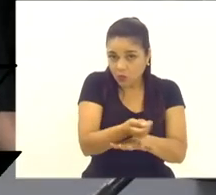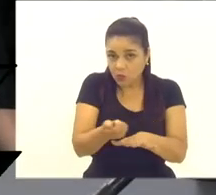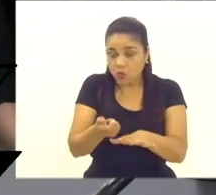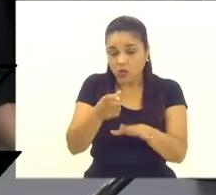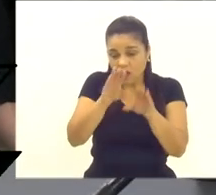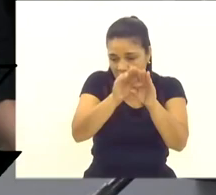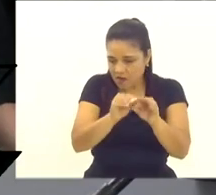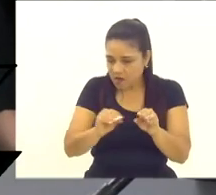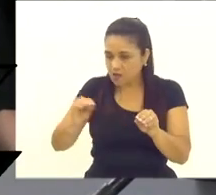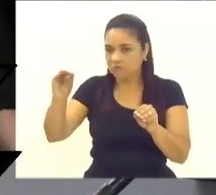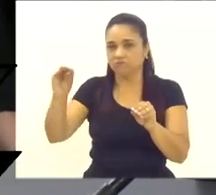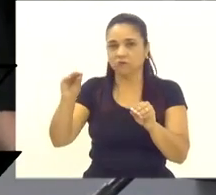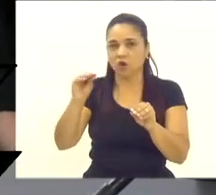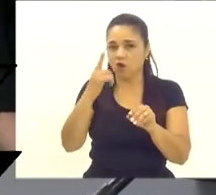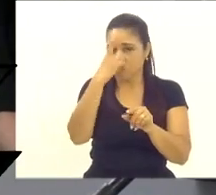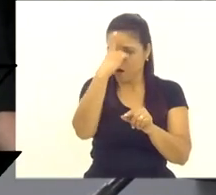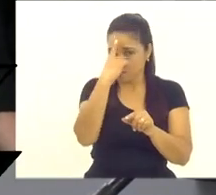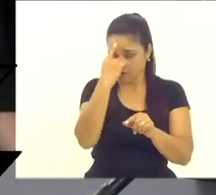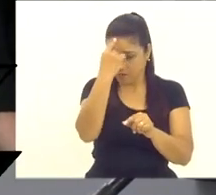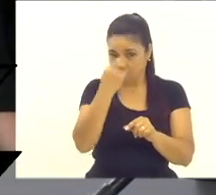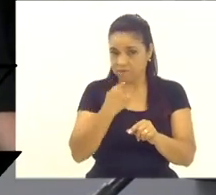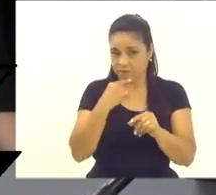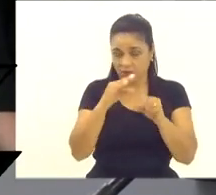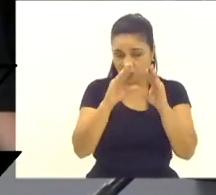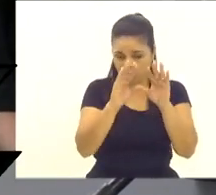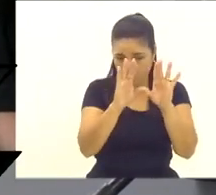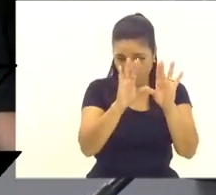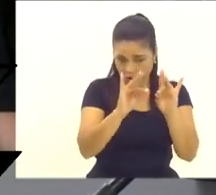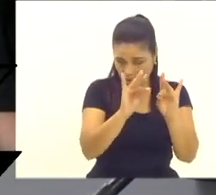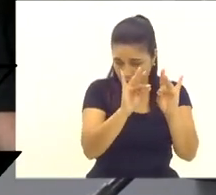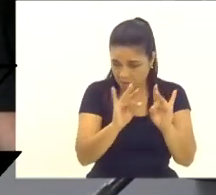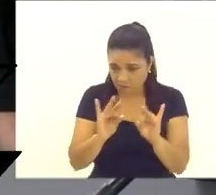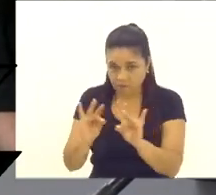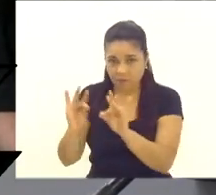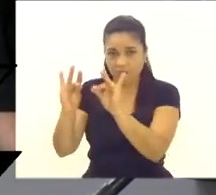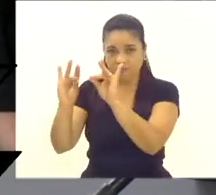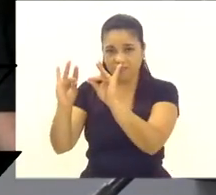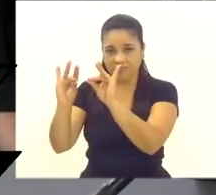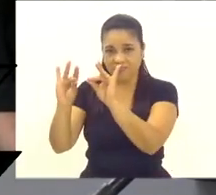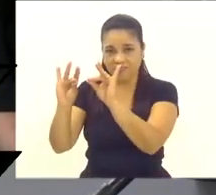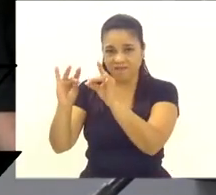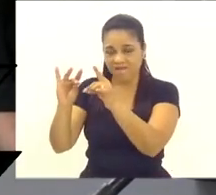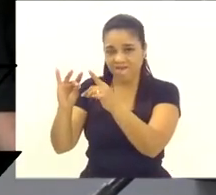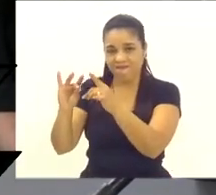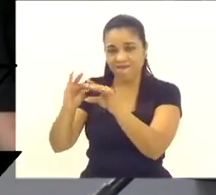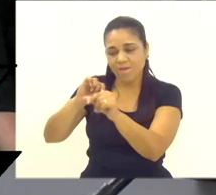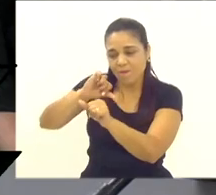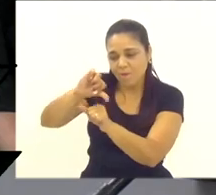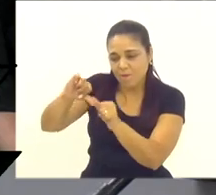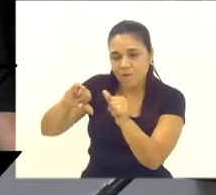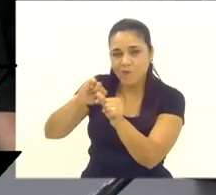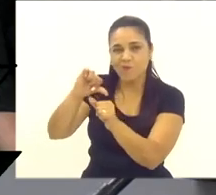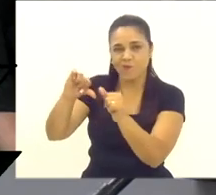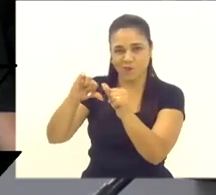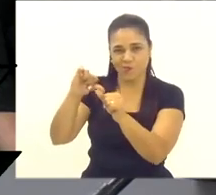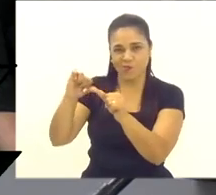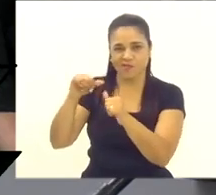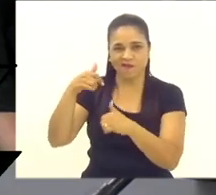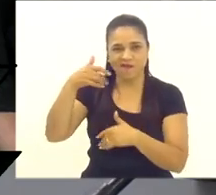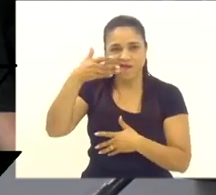cria um outro contexto como se aquilo tivesse sido né que aquela fala ela foi na verdade